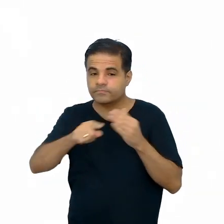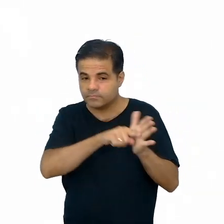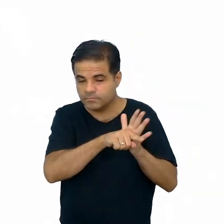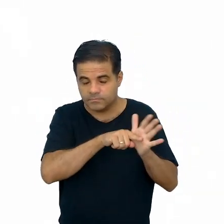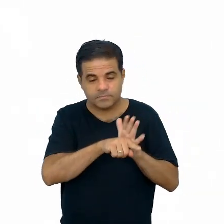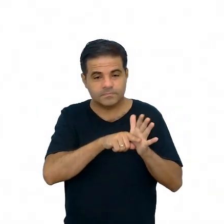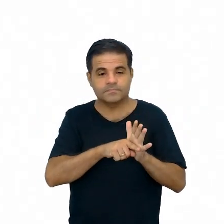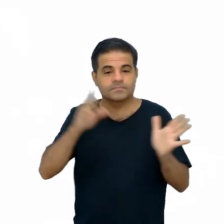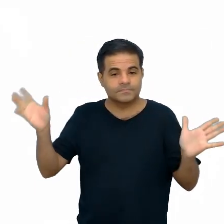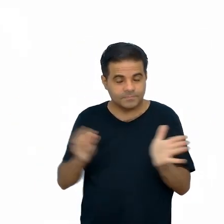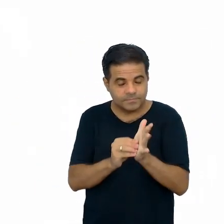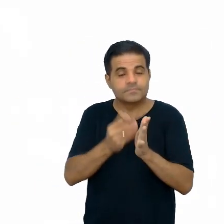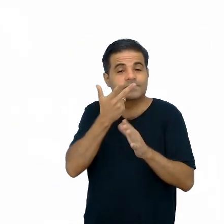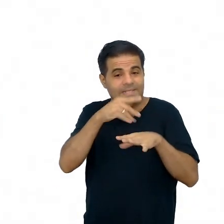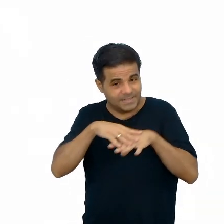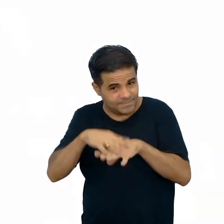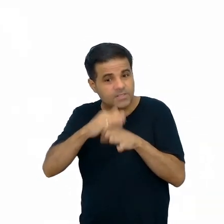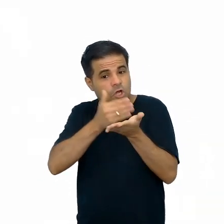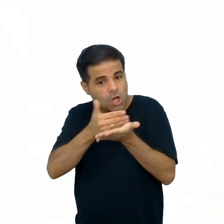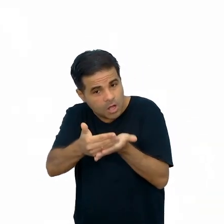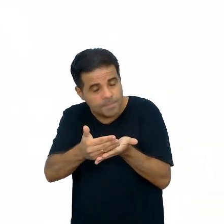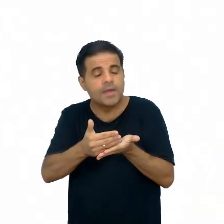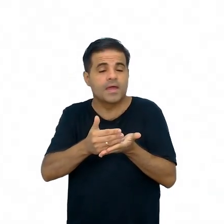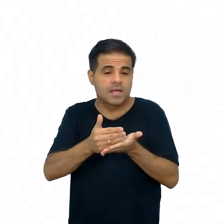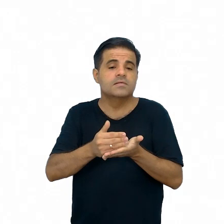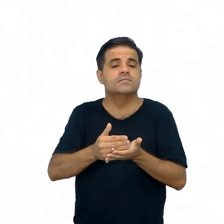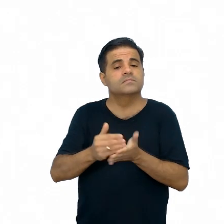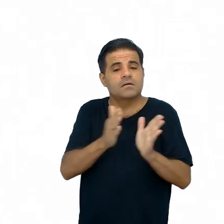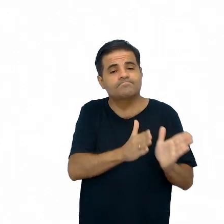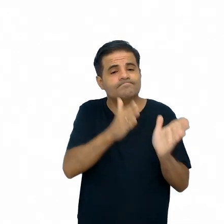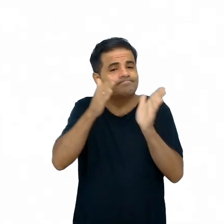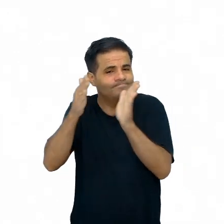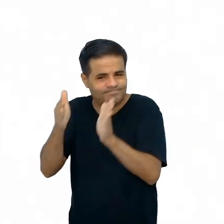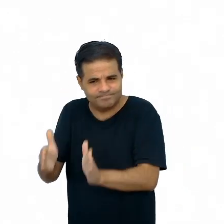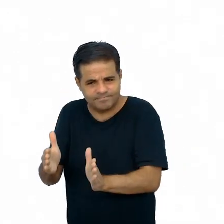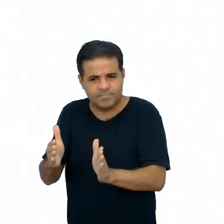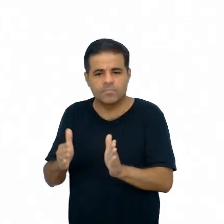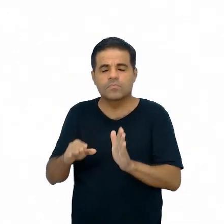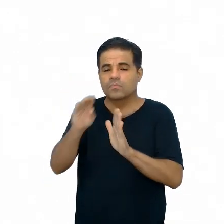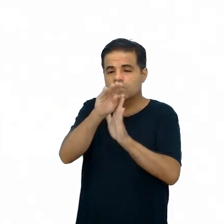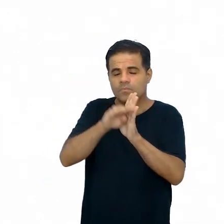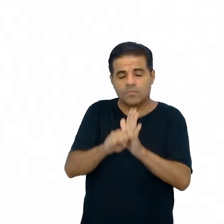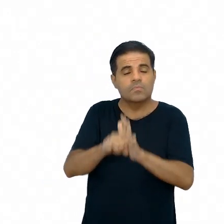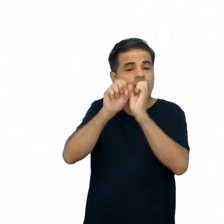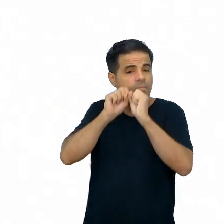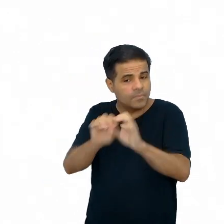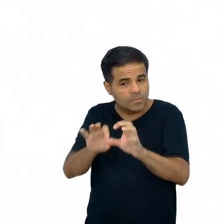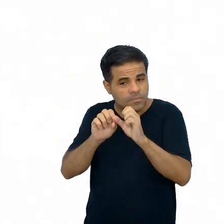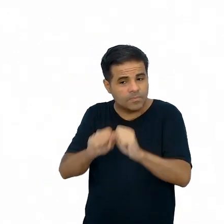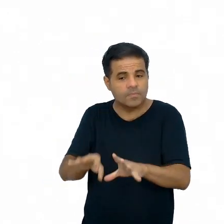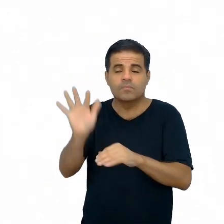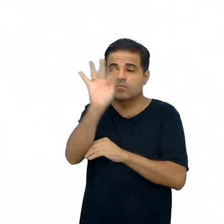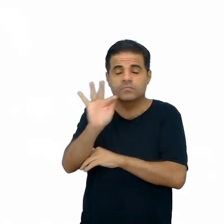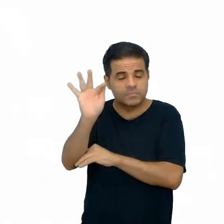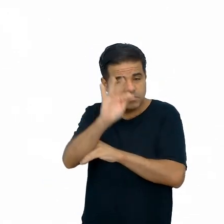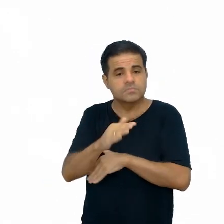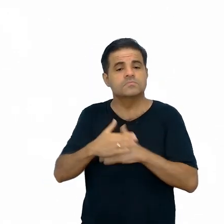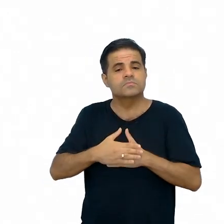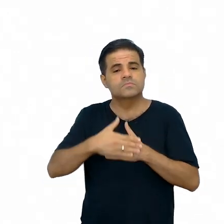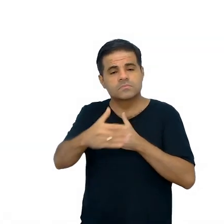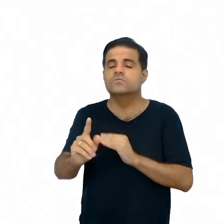investigação matemática inicia-se no decorrer do ensino fundamental, e ela sofre, né,